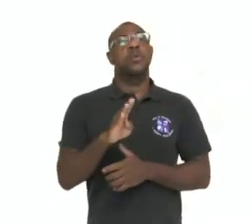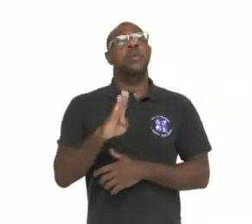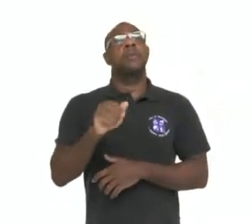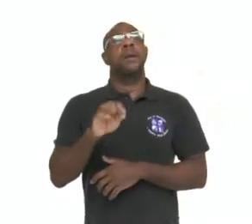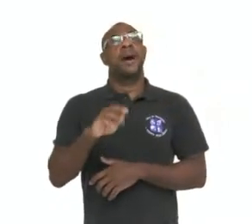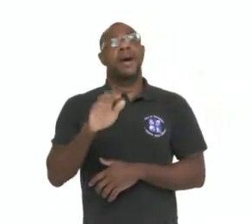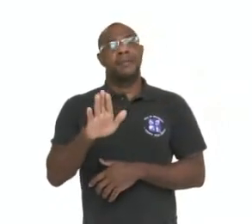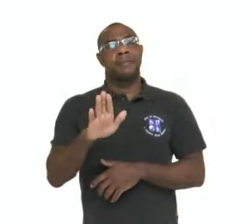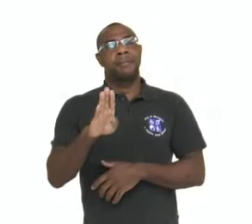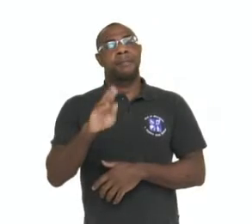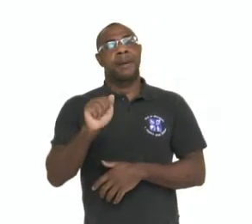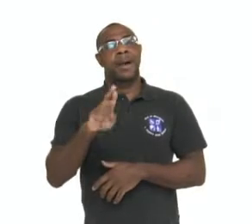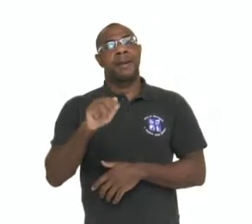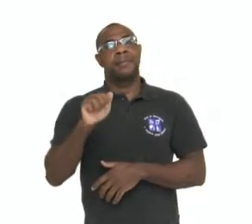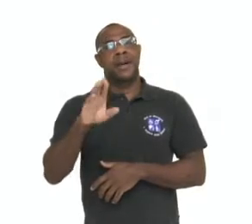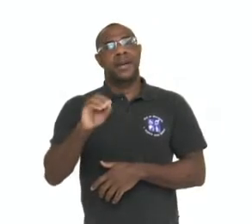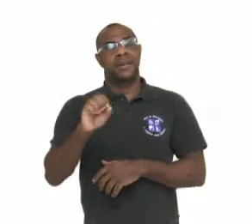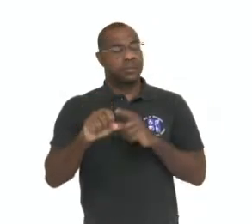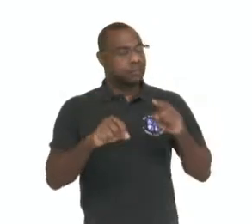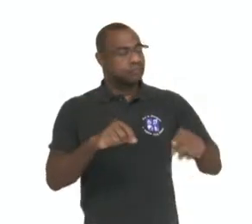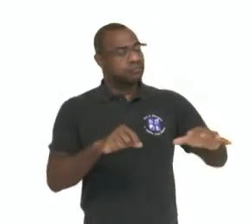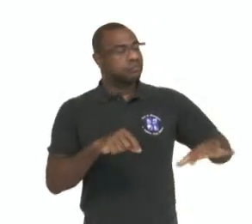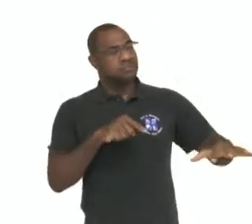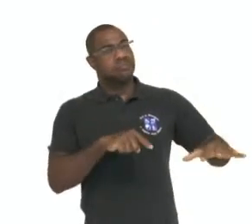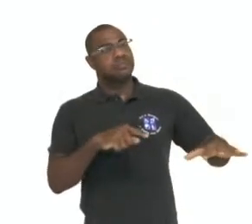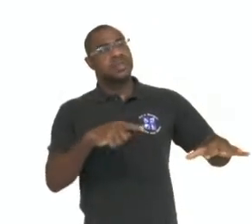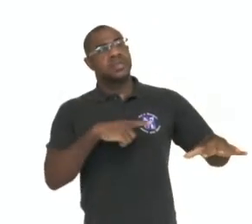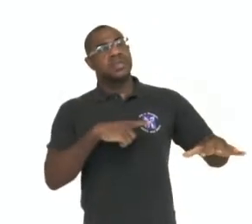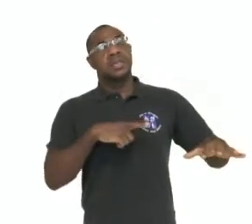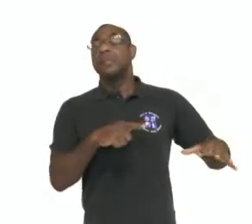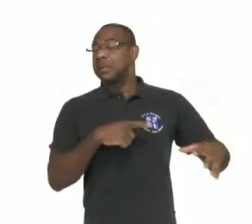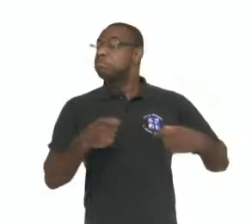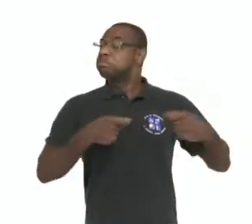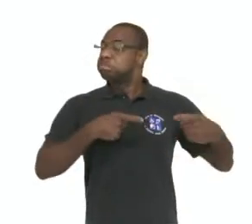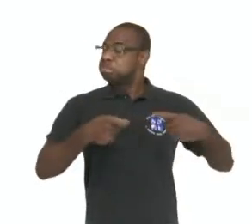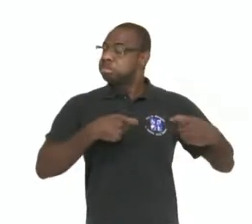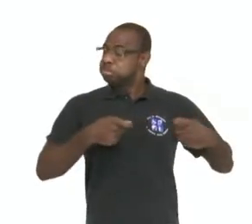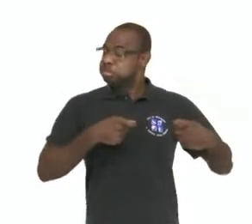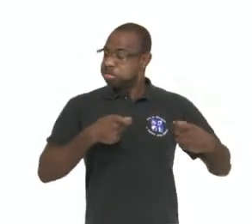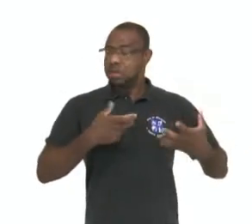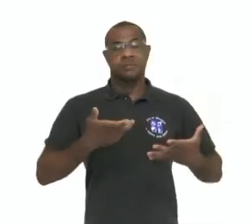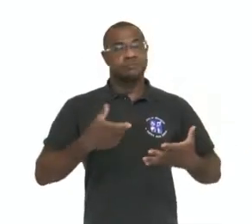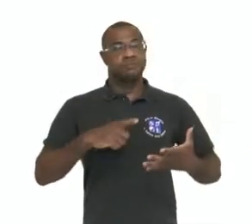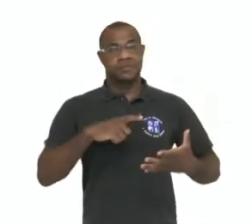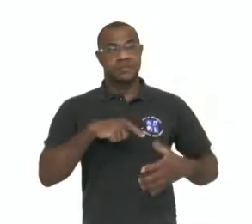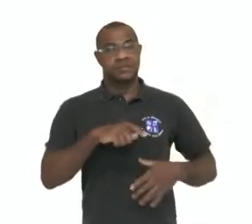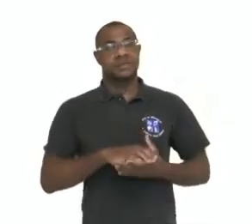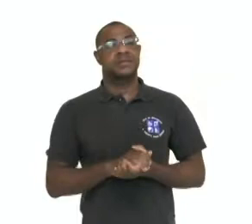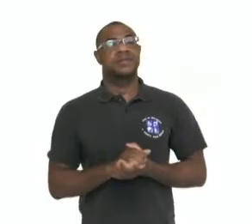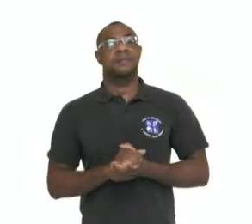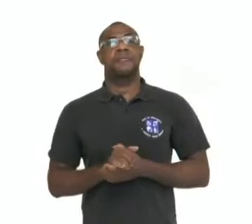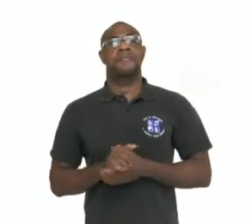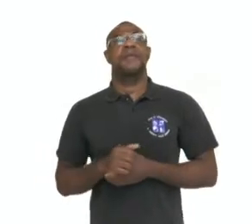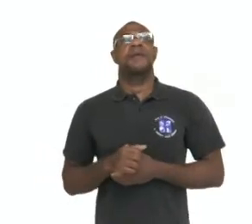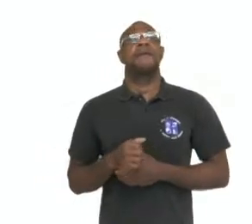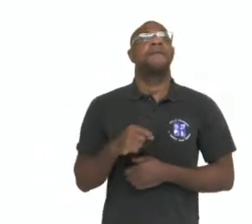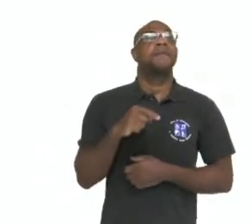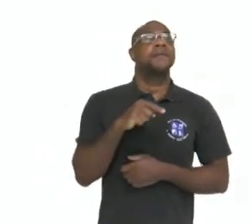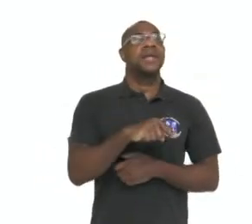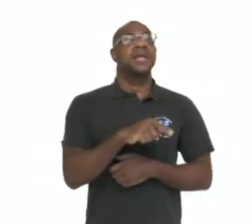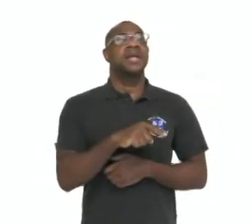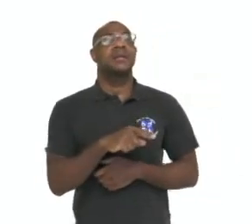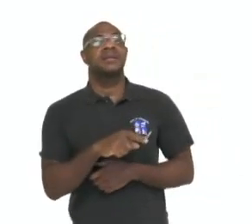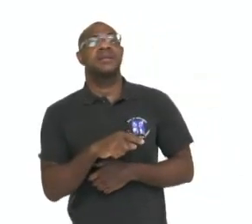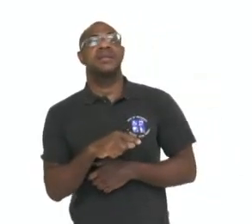inimigos pelos povos germânicos, pelos povos romanos, mas heróicos guerreiros pelos nazistas, né? Na Alemanha, os germânicos, na realidade, nem se viam